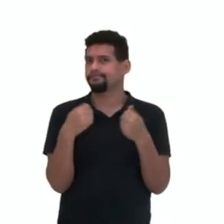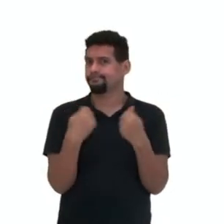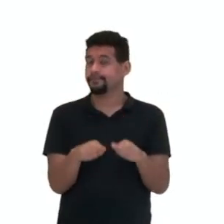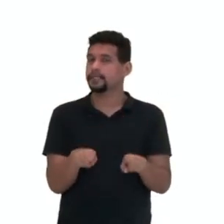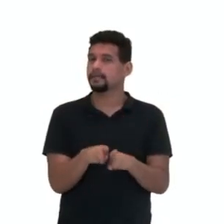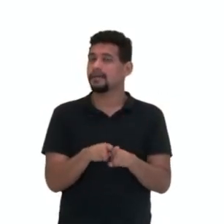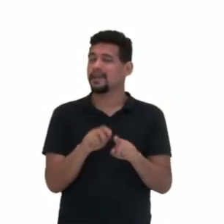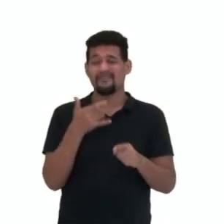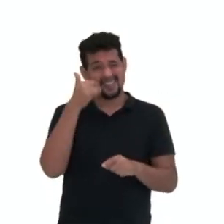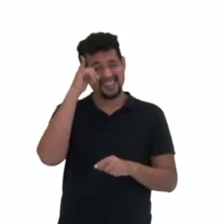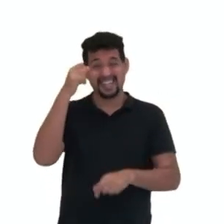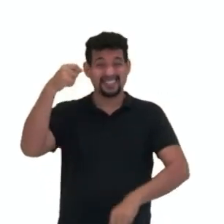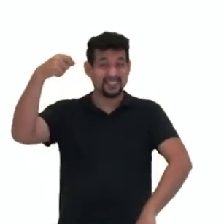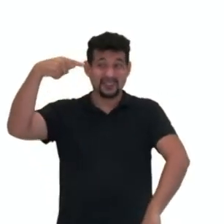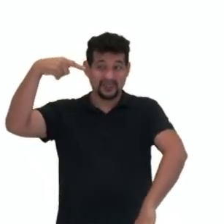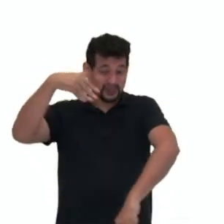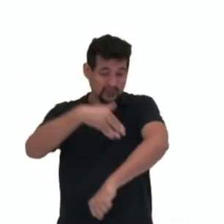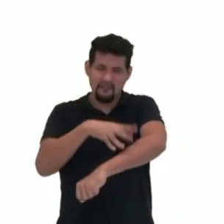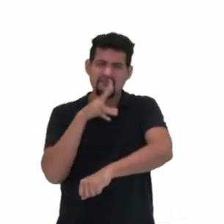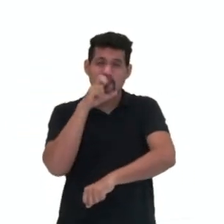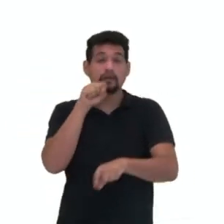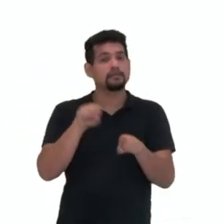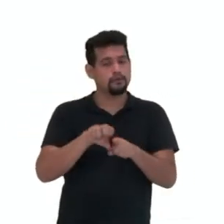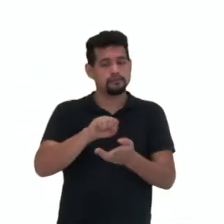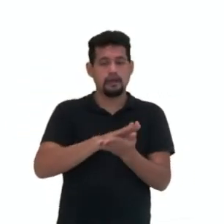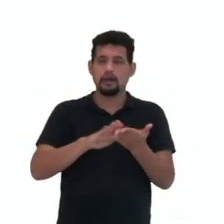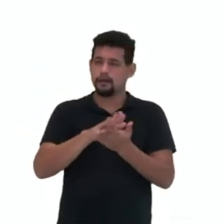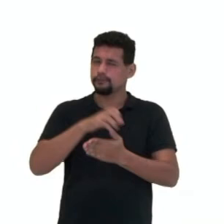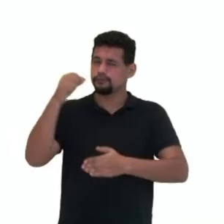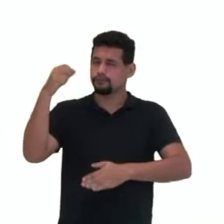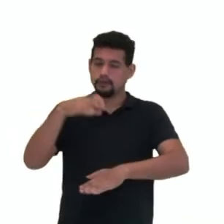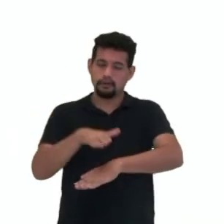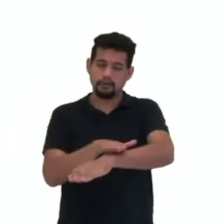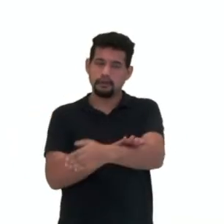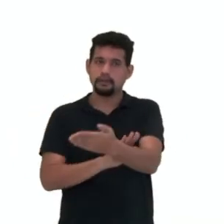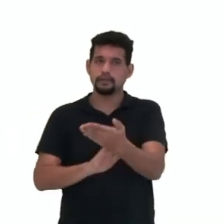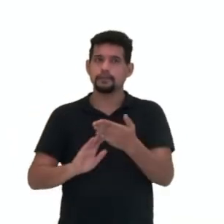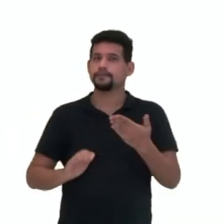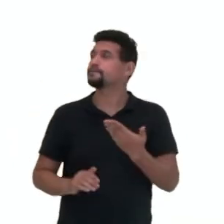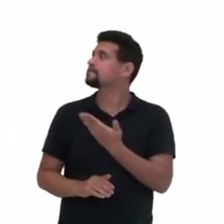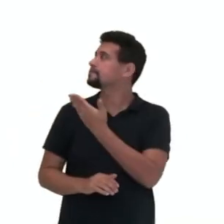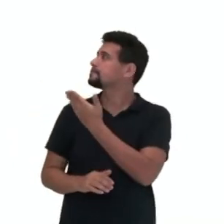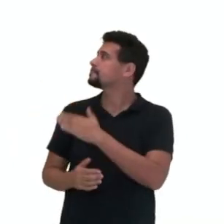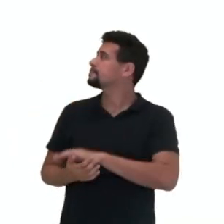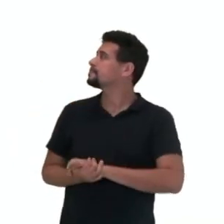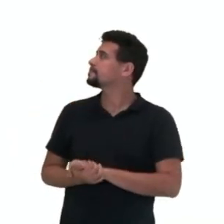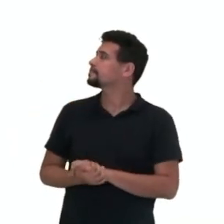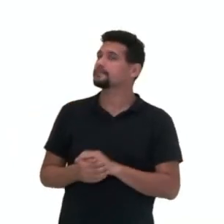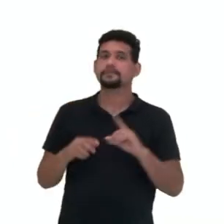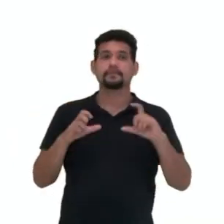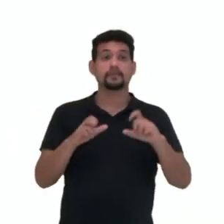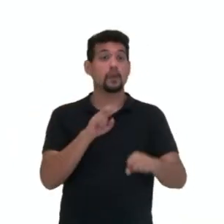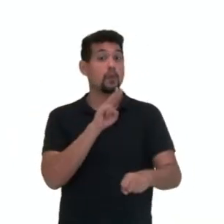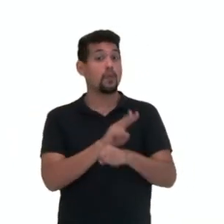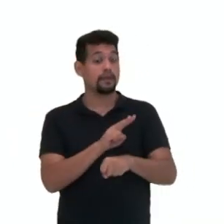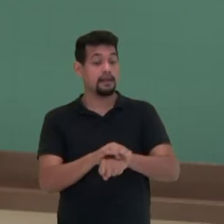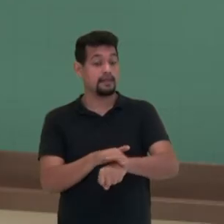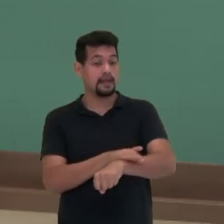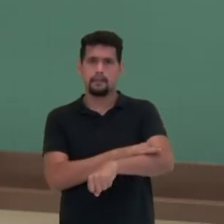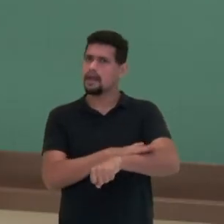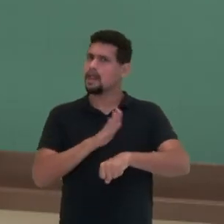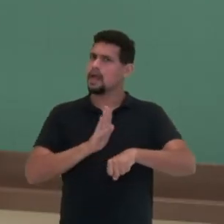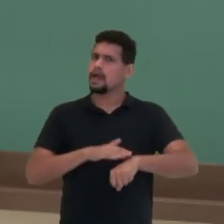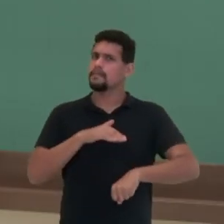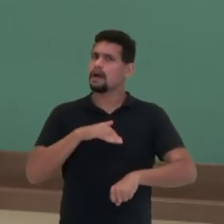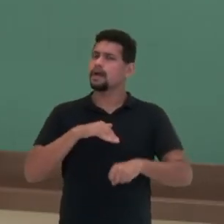evitar a exposição solar e usar o protetor solar. Olha essa imagem, né? Cuidar da pele vai além